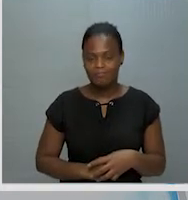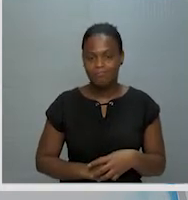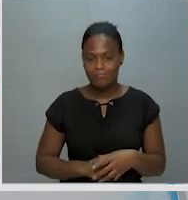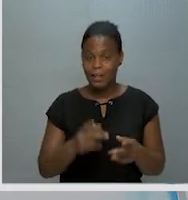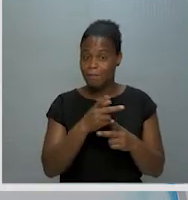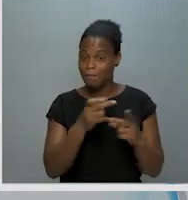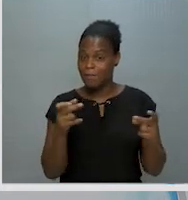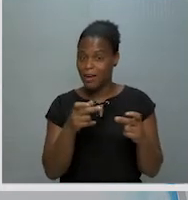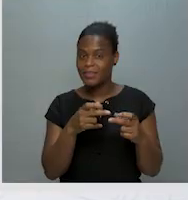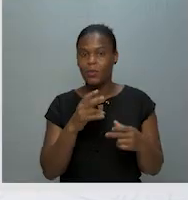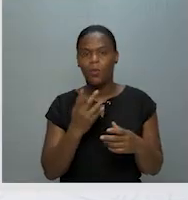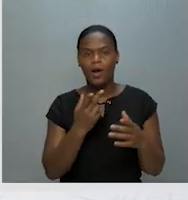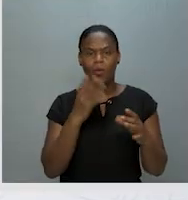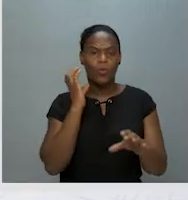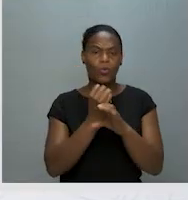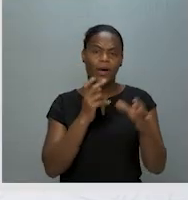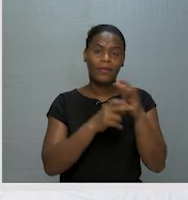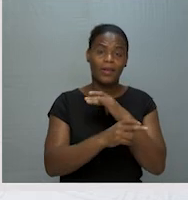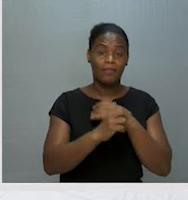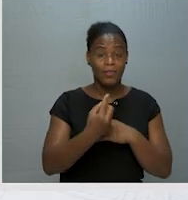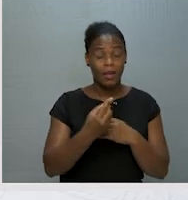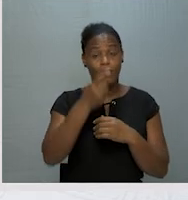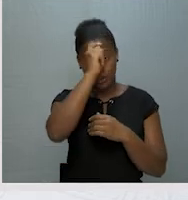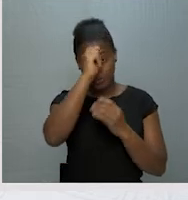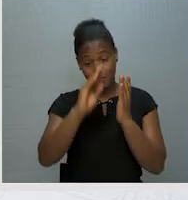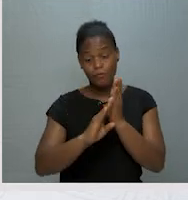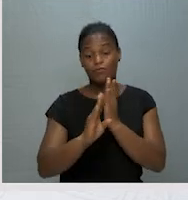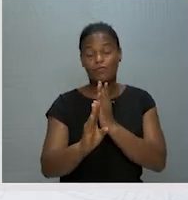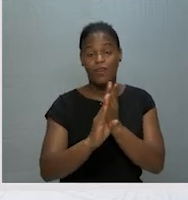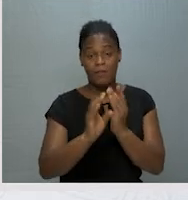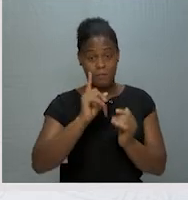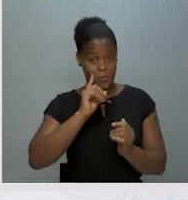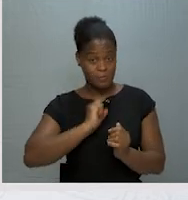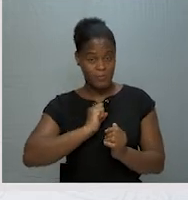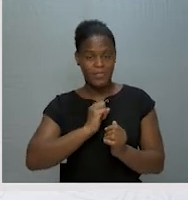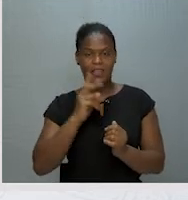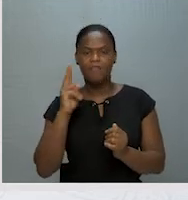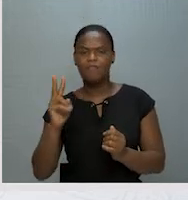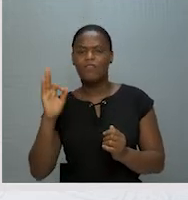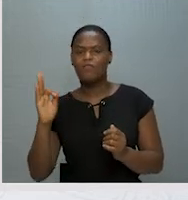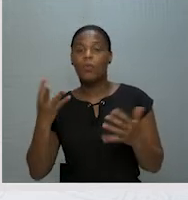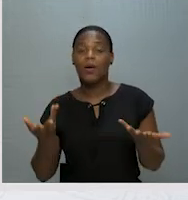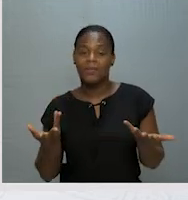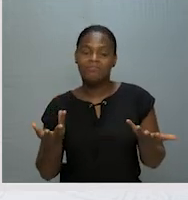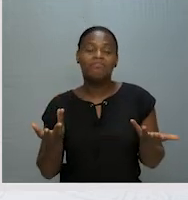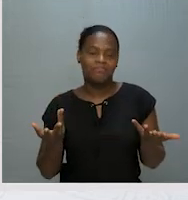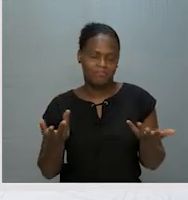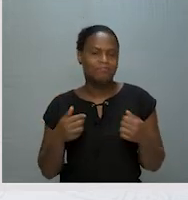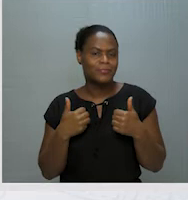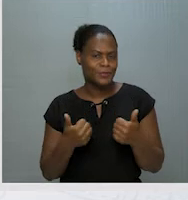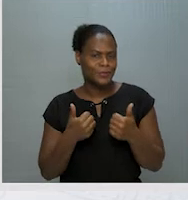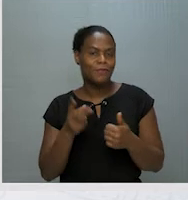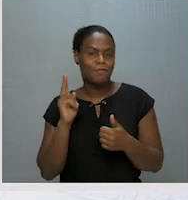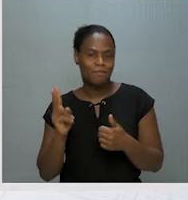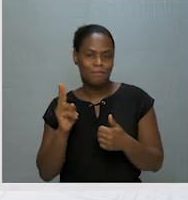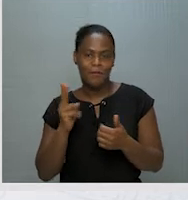relativamente a esta afirmação. Ao entrar no autocarro, devo fazê-lo respeitando a minha vez. É verdadeira ou falsa? Pois bem, é uma